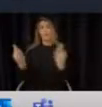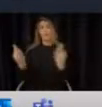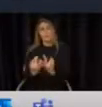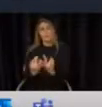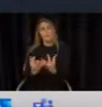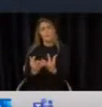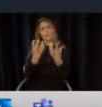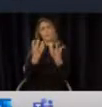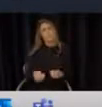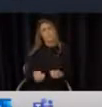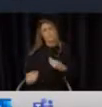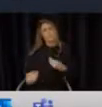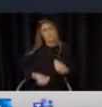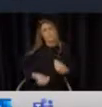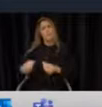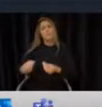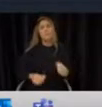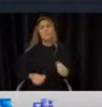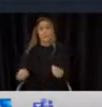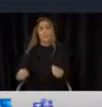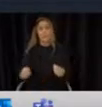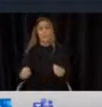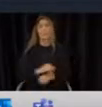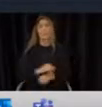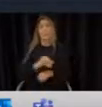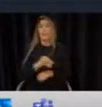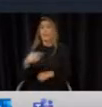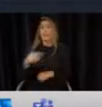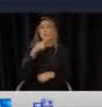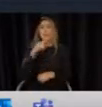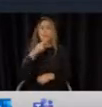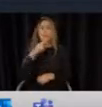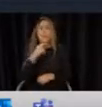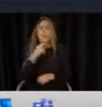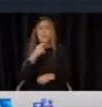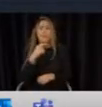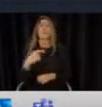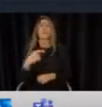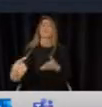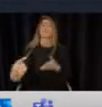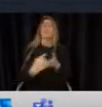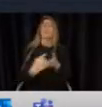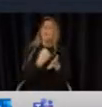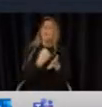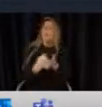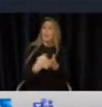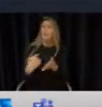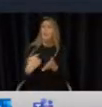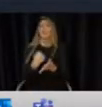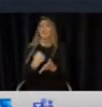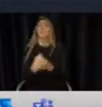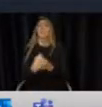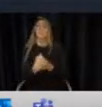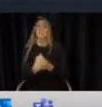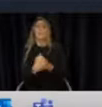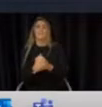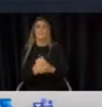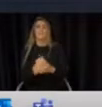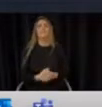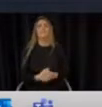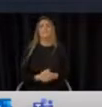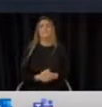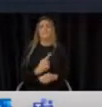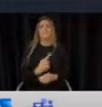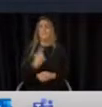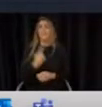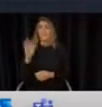que a gente esclarece, que o importante é que vocês sejam os nossos multiplicadores aí na sociedade.